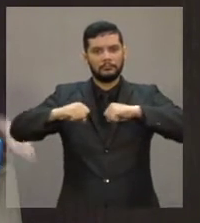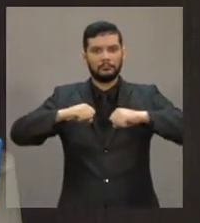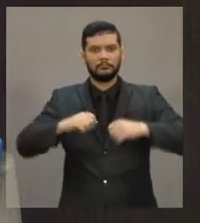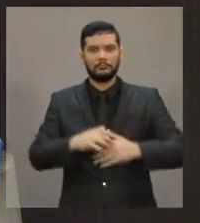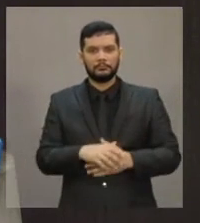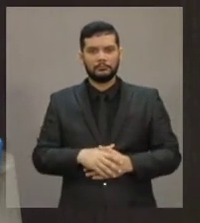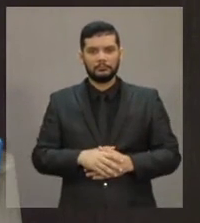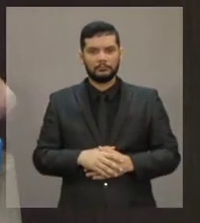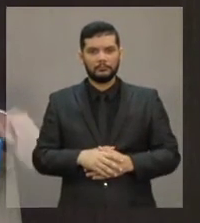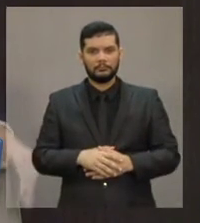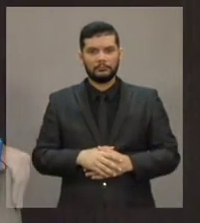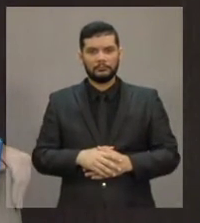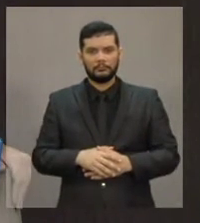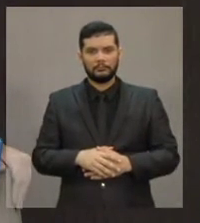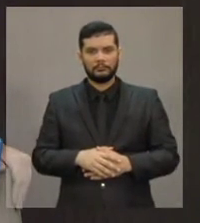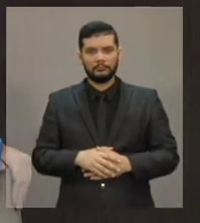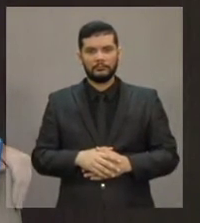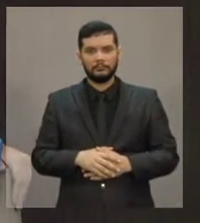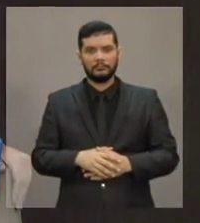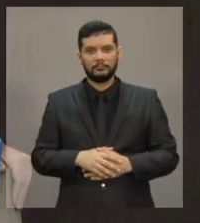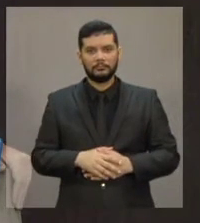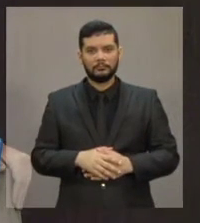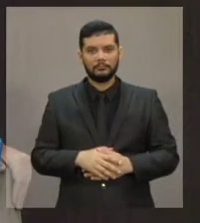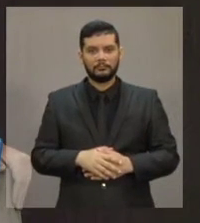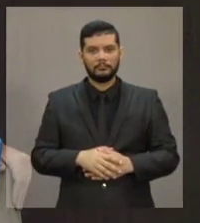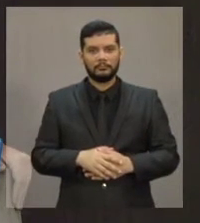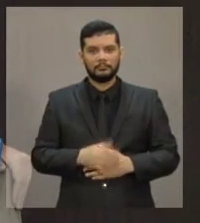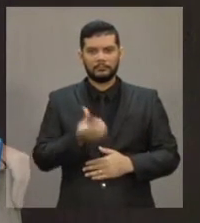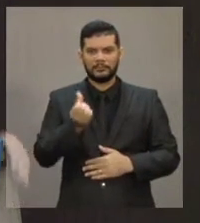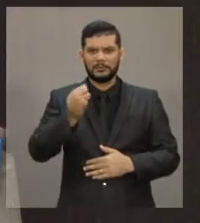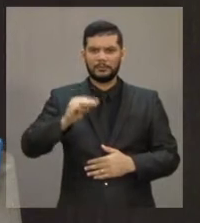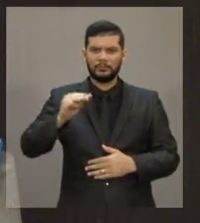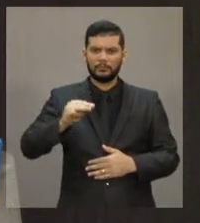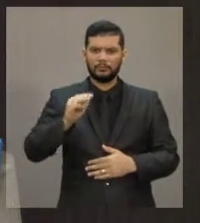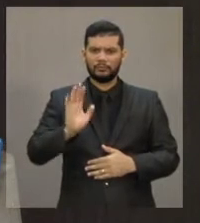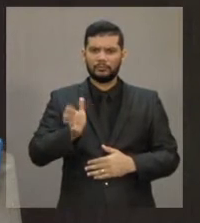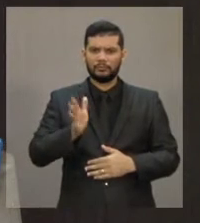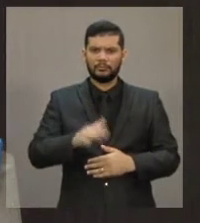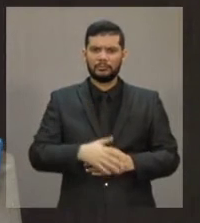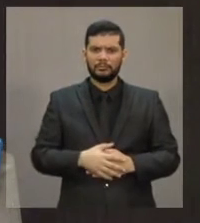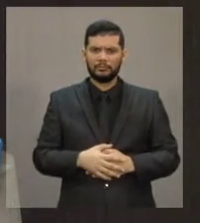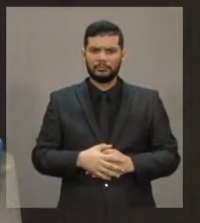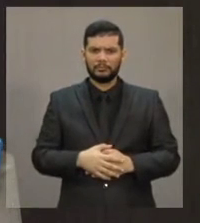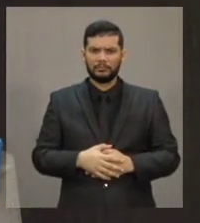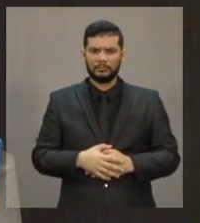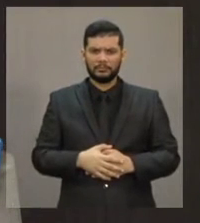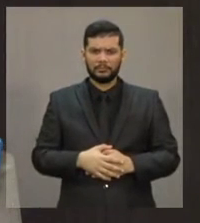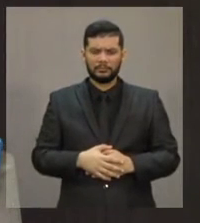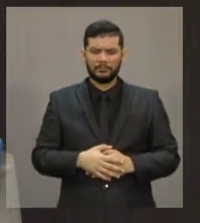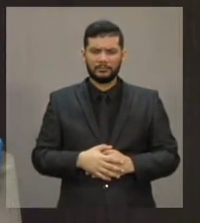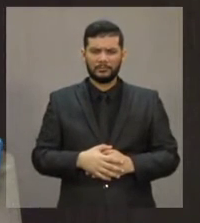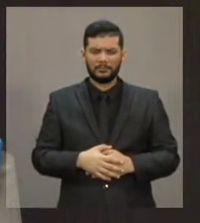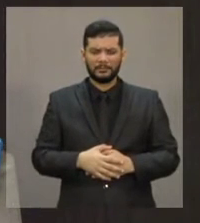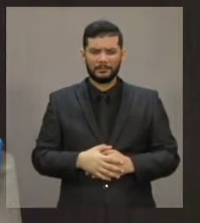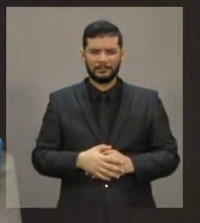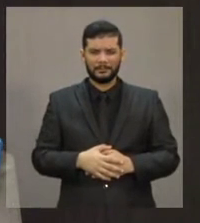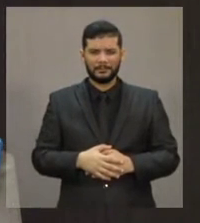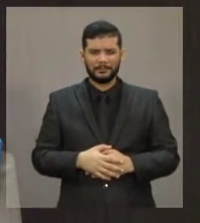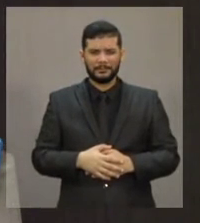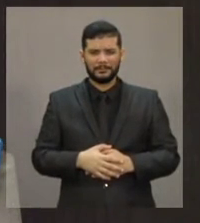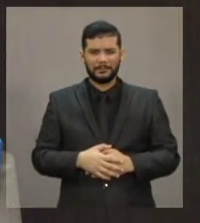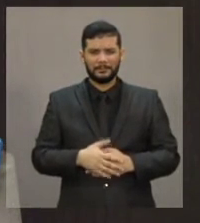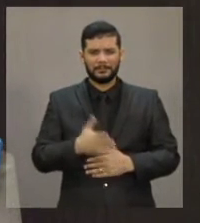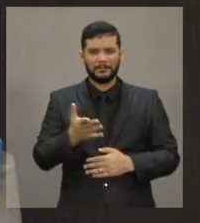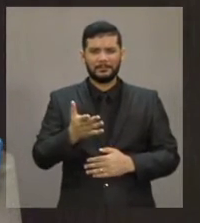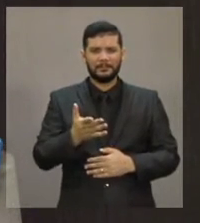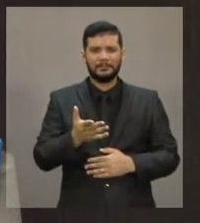nível, tranquilo. Eu acho que o deputado já teve 6 minutos, muito coerente. Não, se pudesse dar mais, eu gostaria. Concluir. Quem é